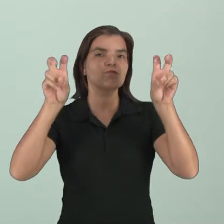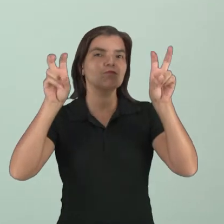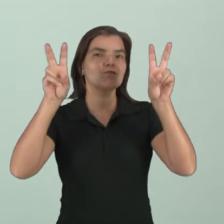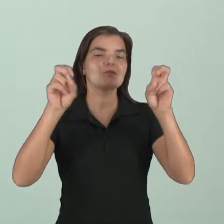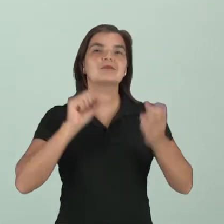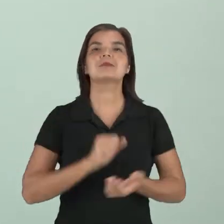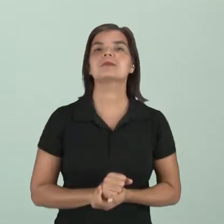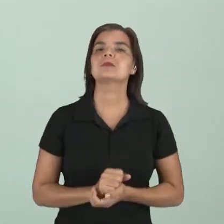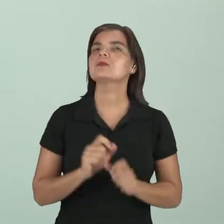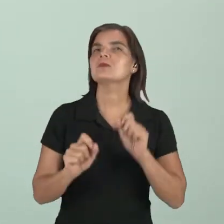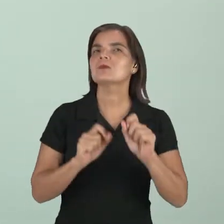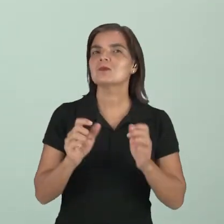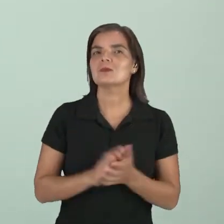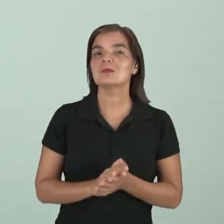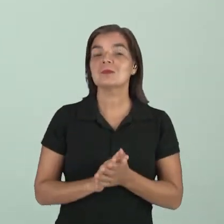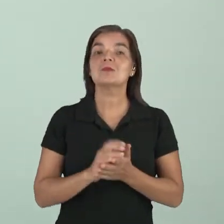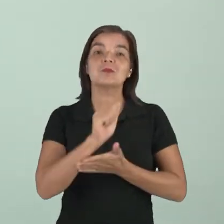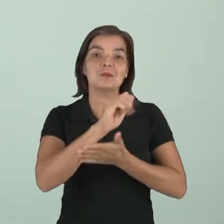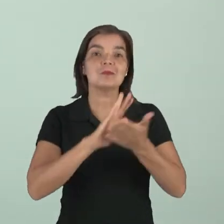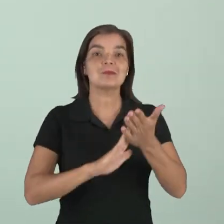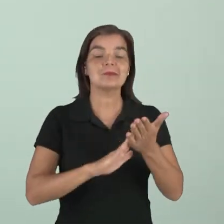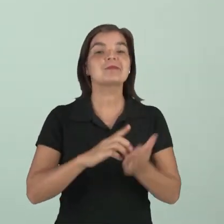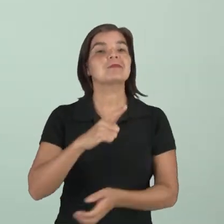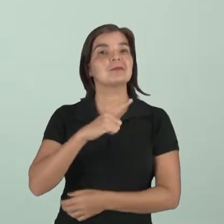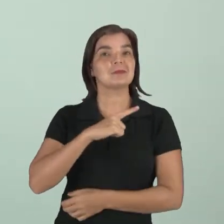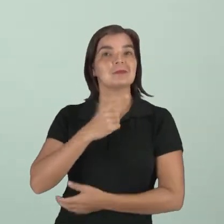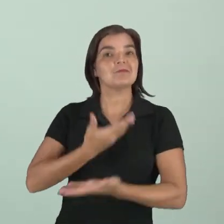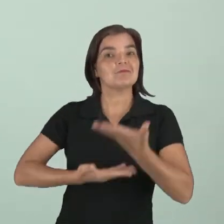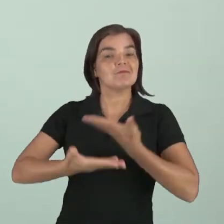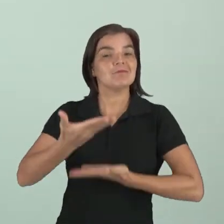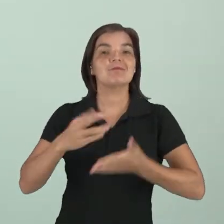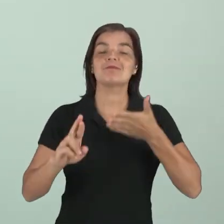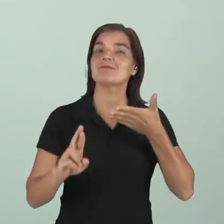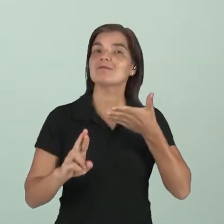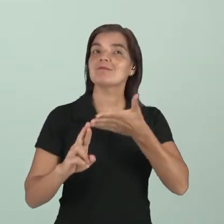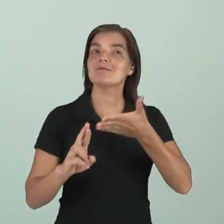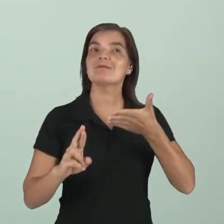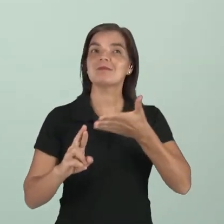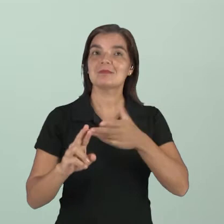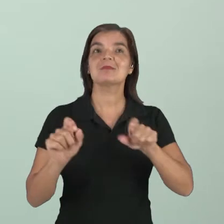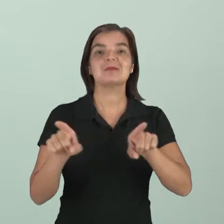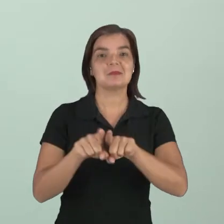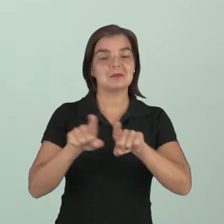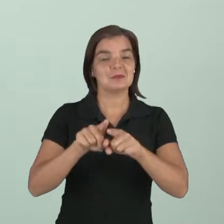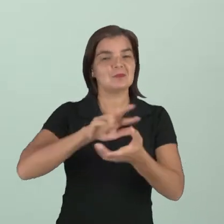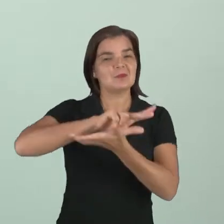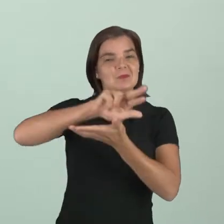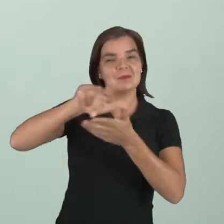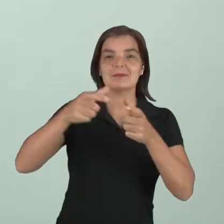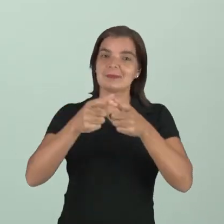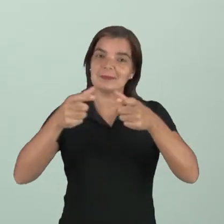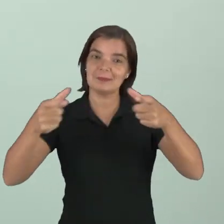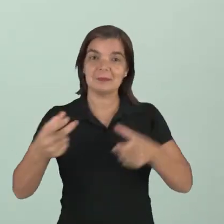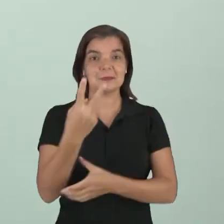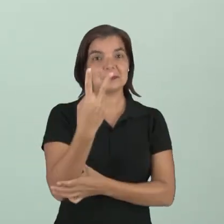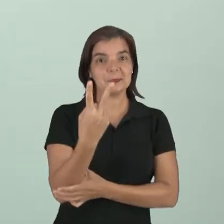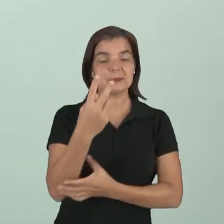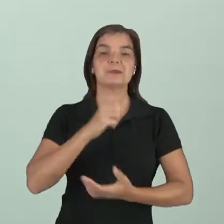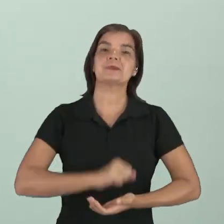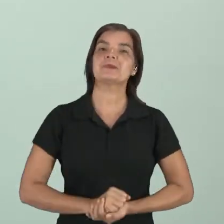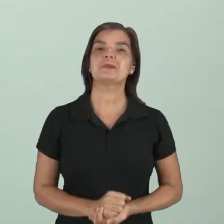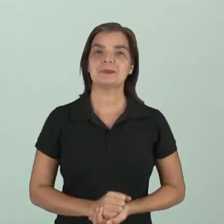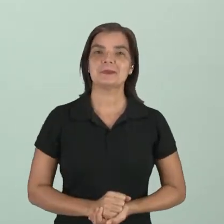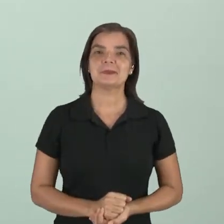nosso tema vai ser situações quem vou situações envolvendo representações de variação entre duas